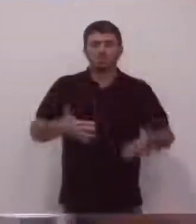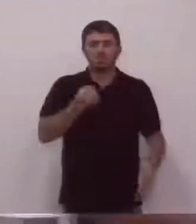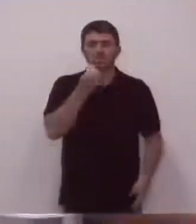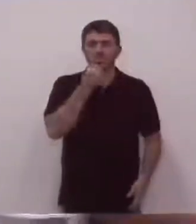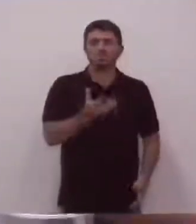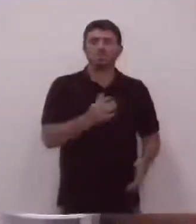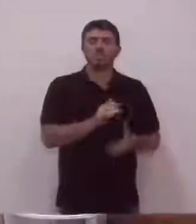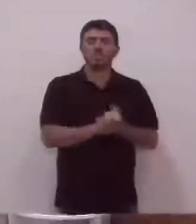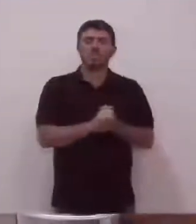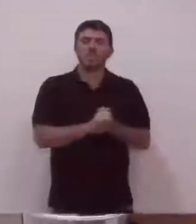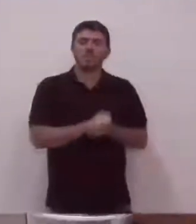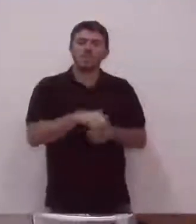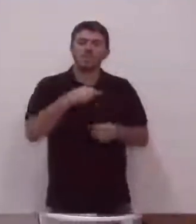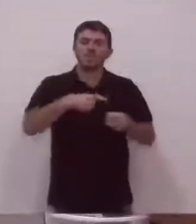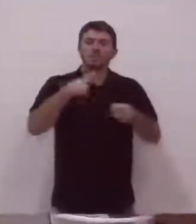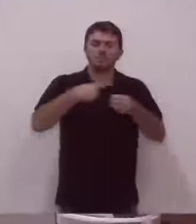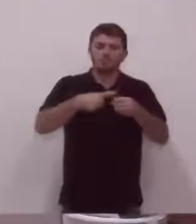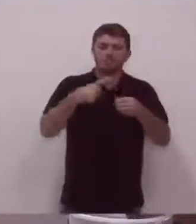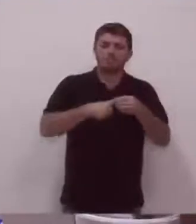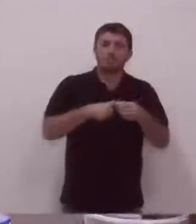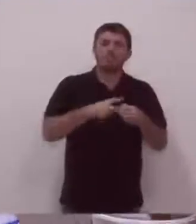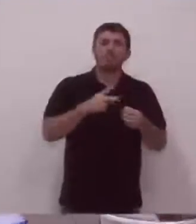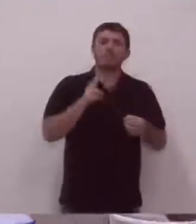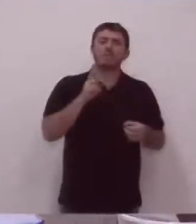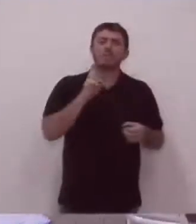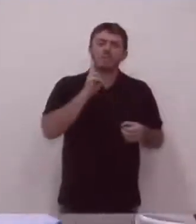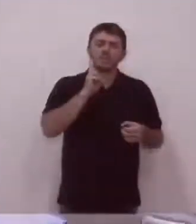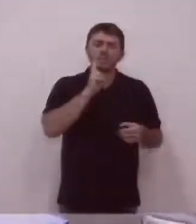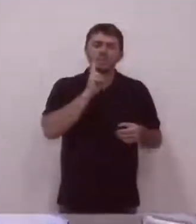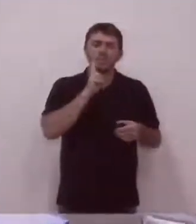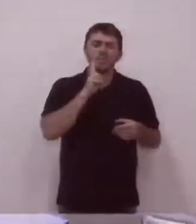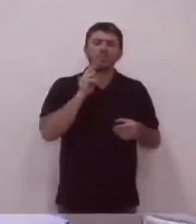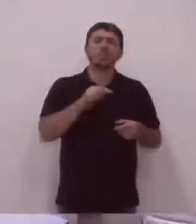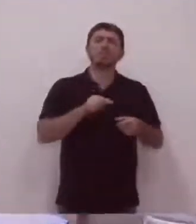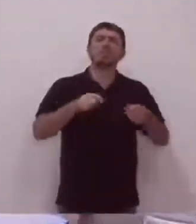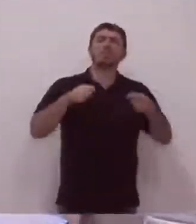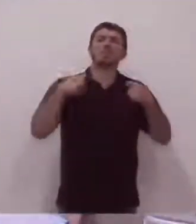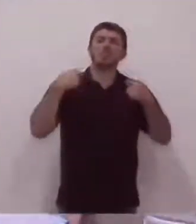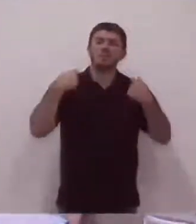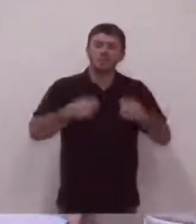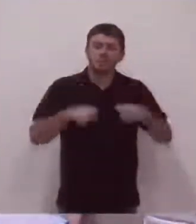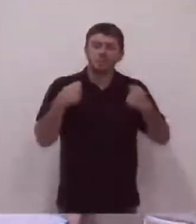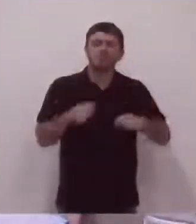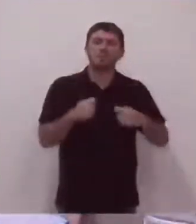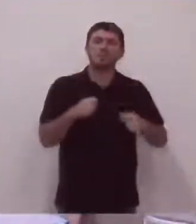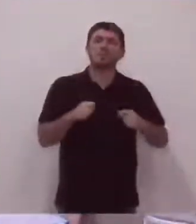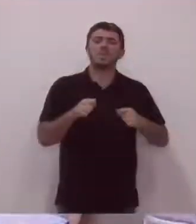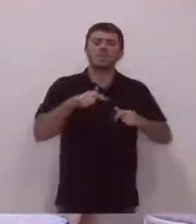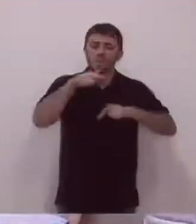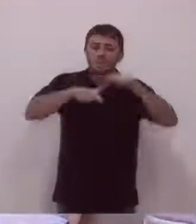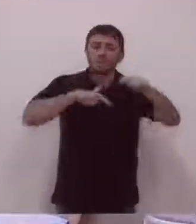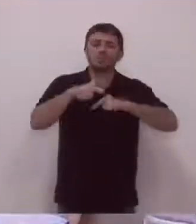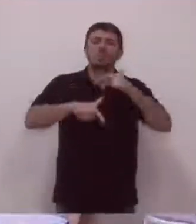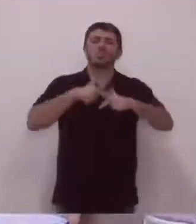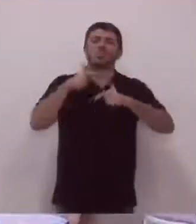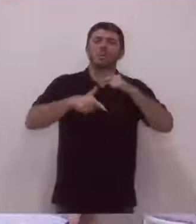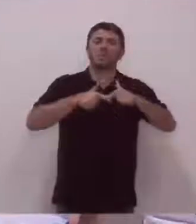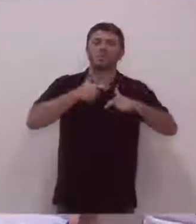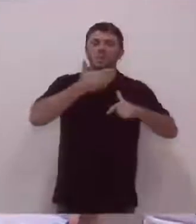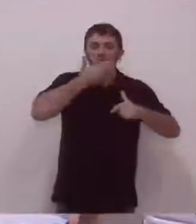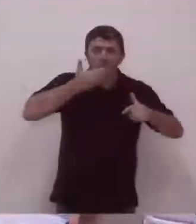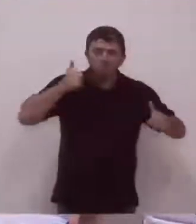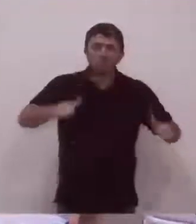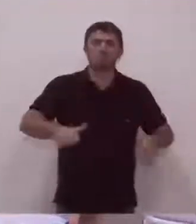cidade carece de atitude, a cidade carece de trabalho ágil, transparente